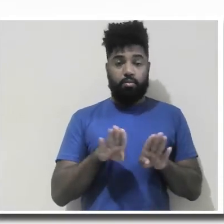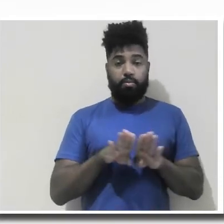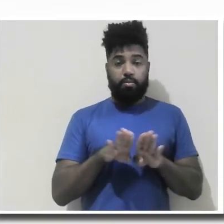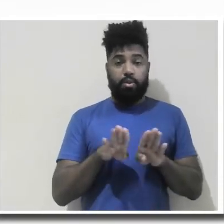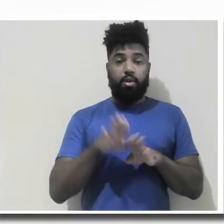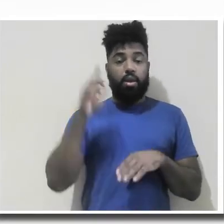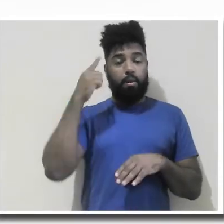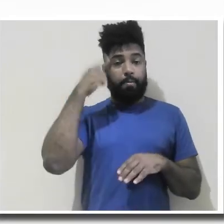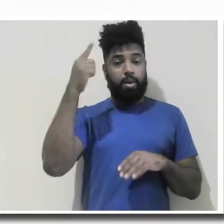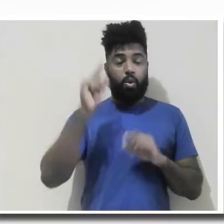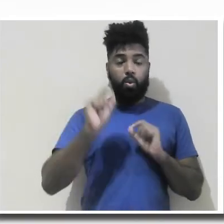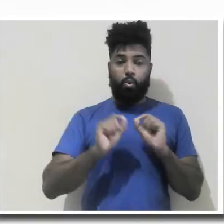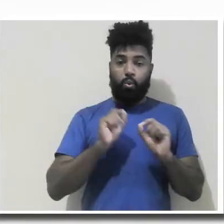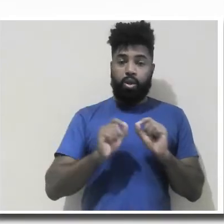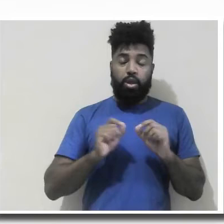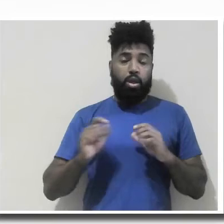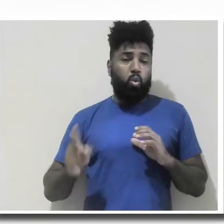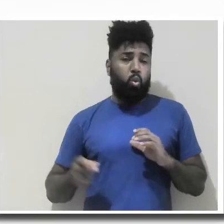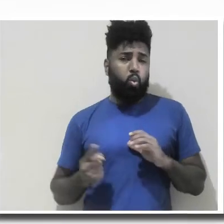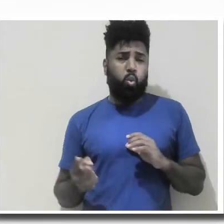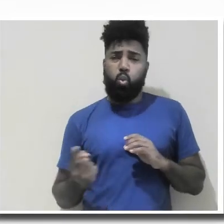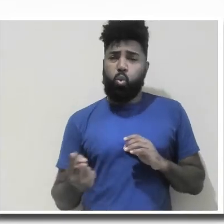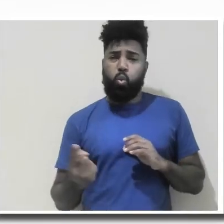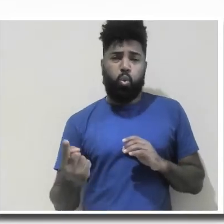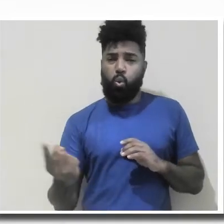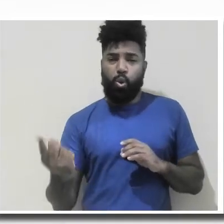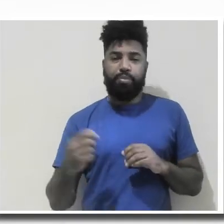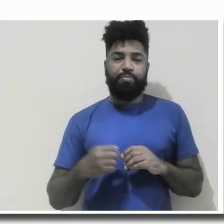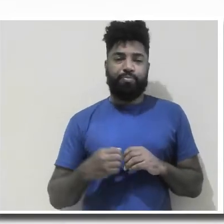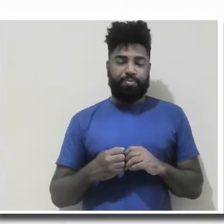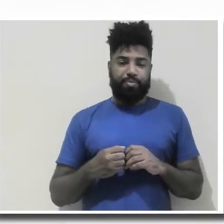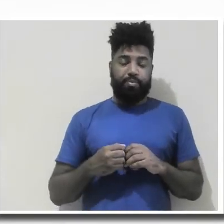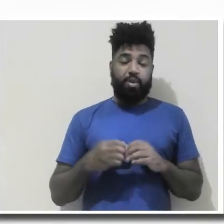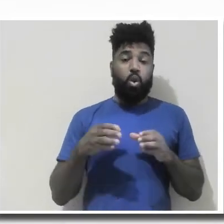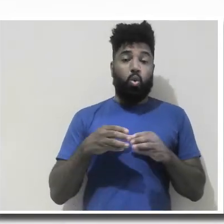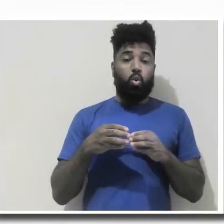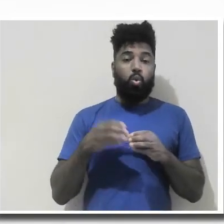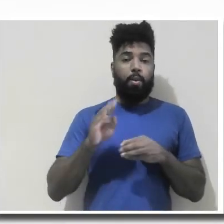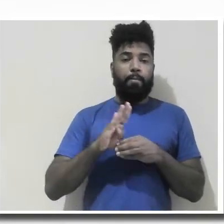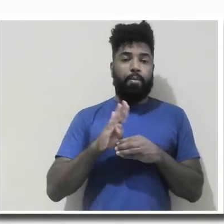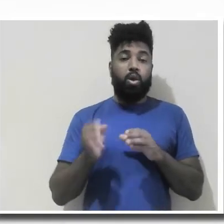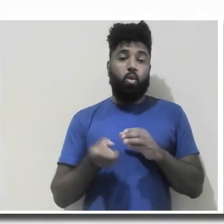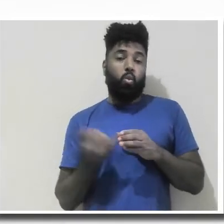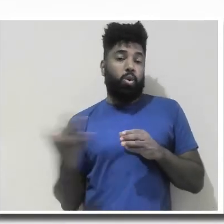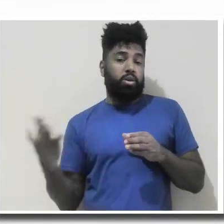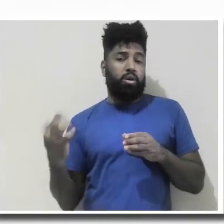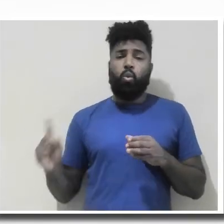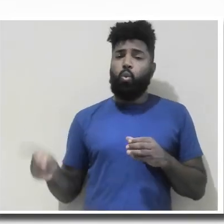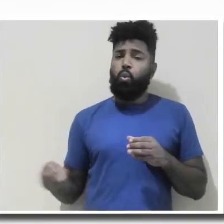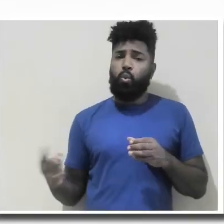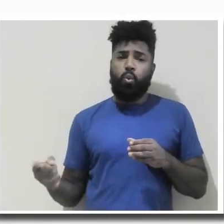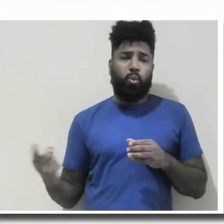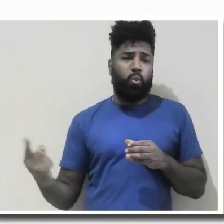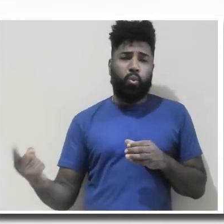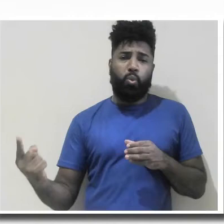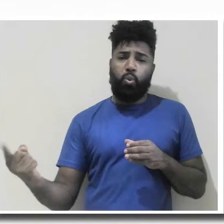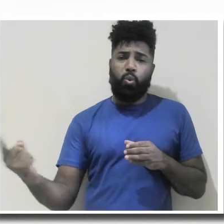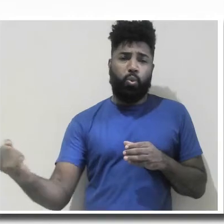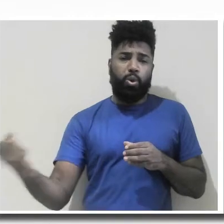também daria a ideia de infinidade. Então, quantos elementos eu tenho no conjunto B?